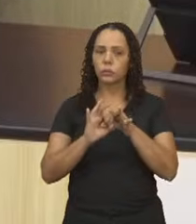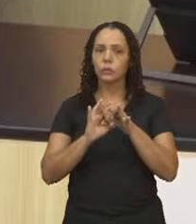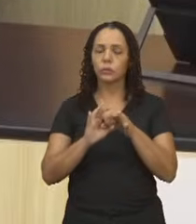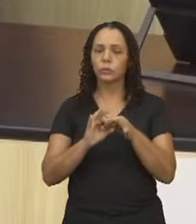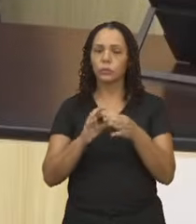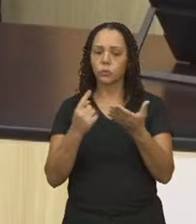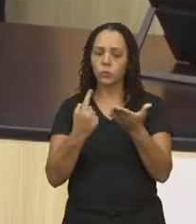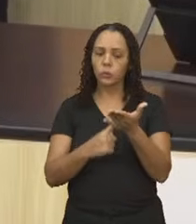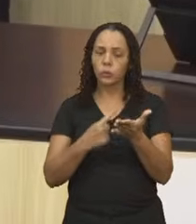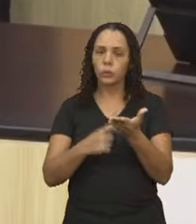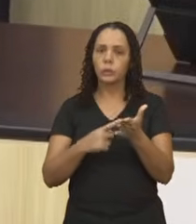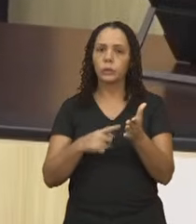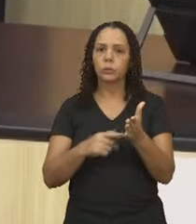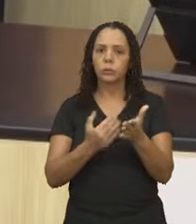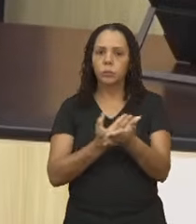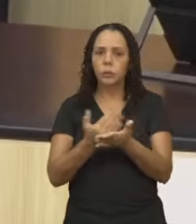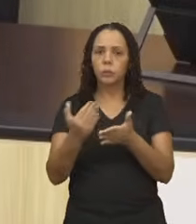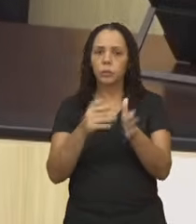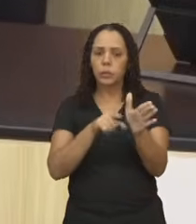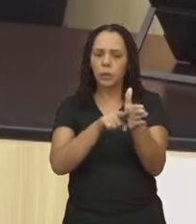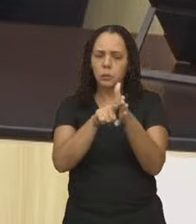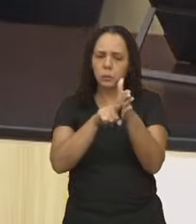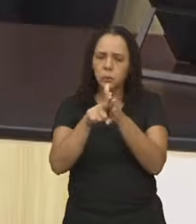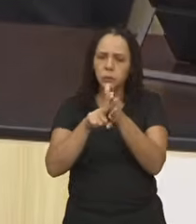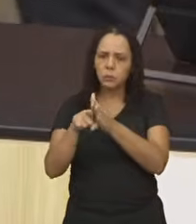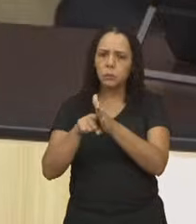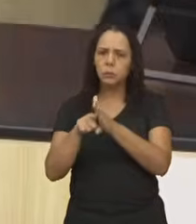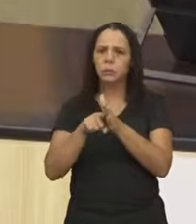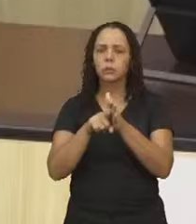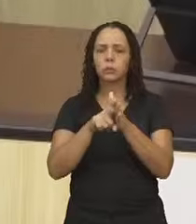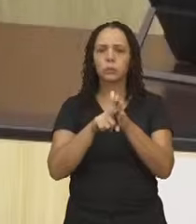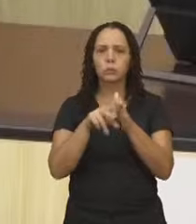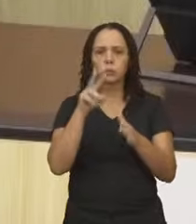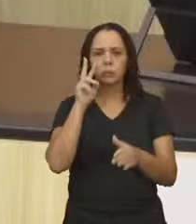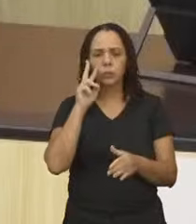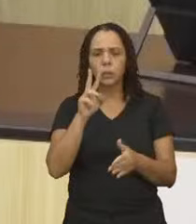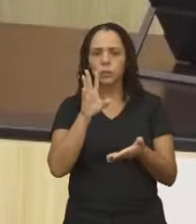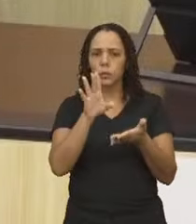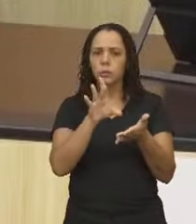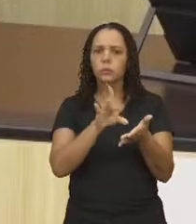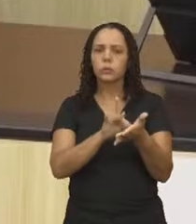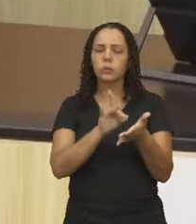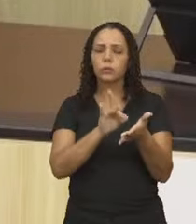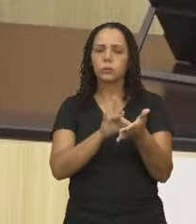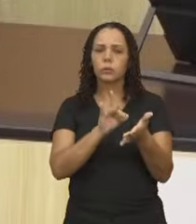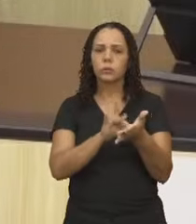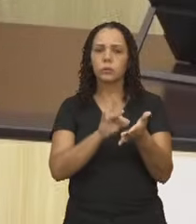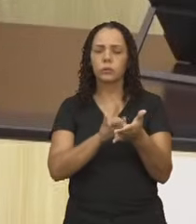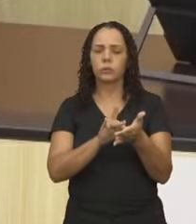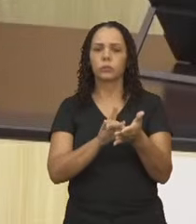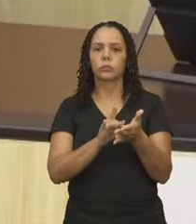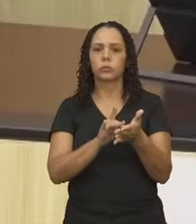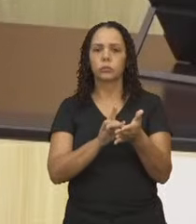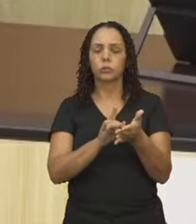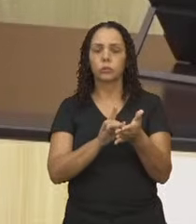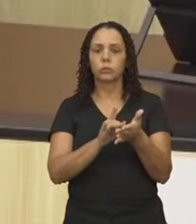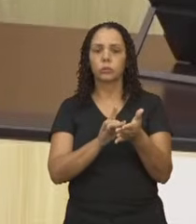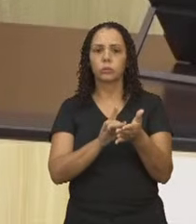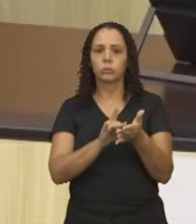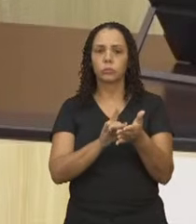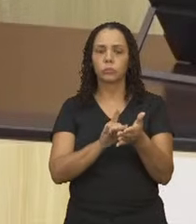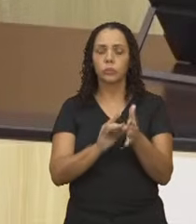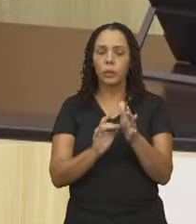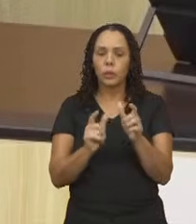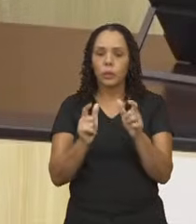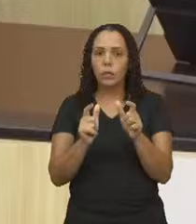essa CPI para que possamos apurar a real, a grandeza daquele